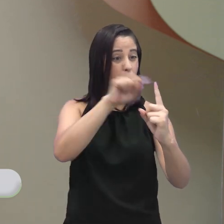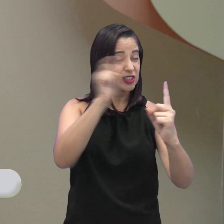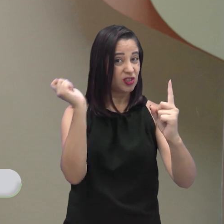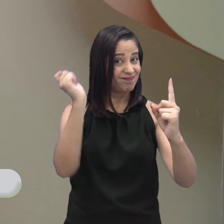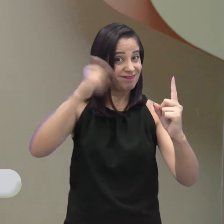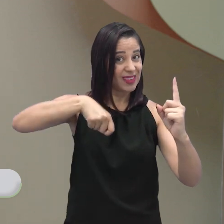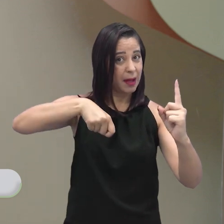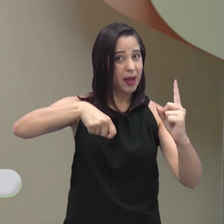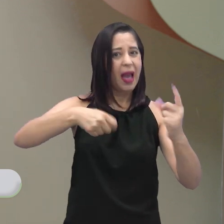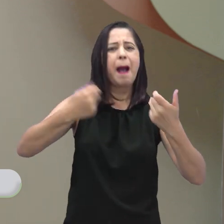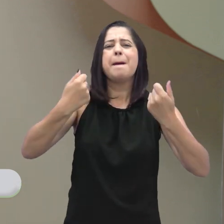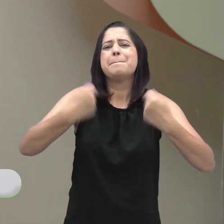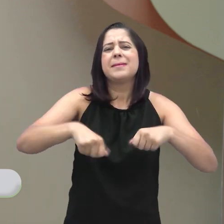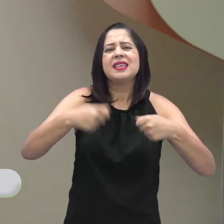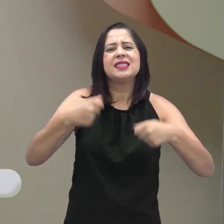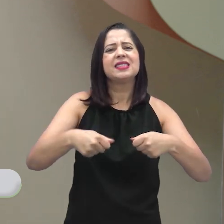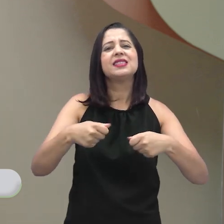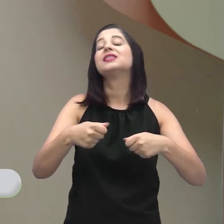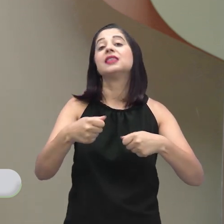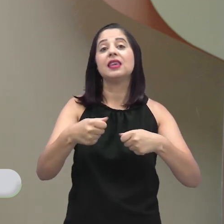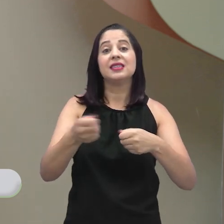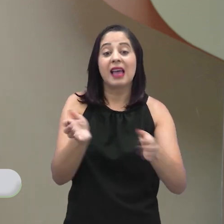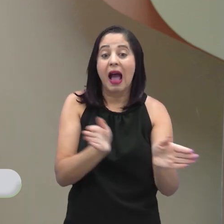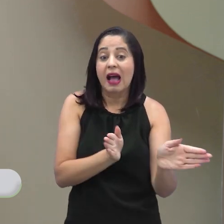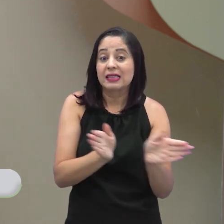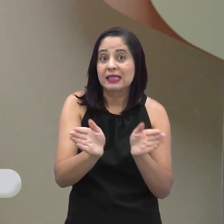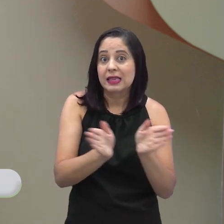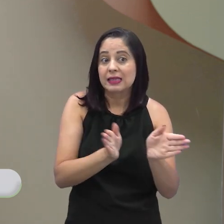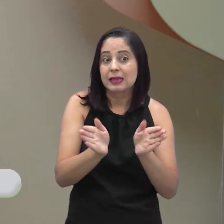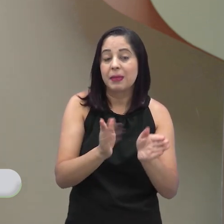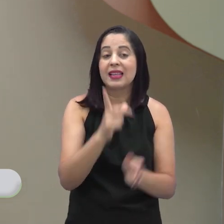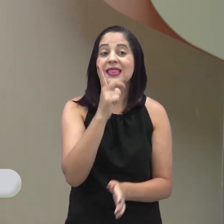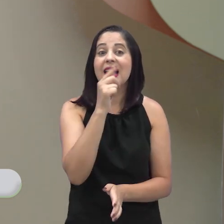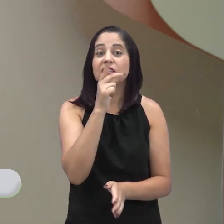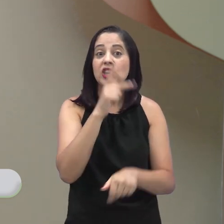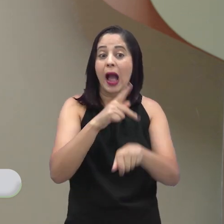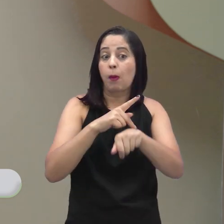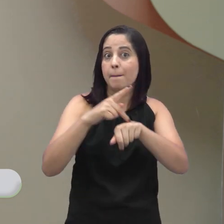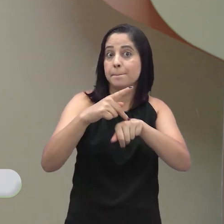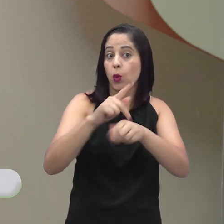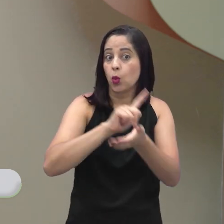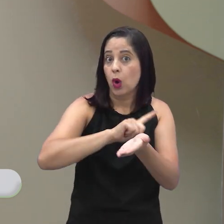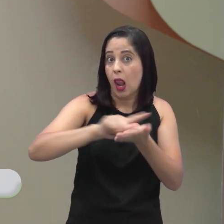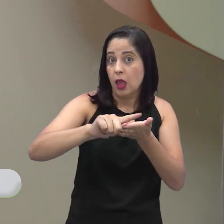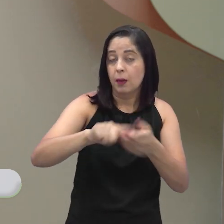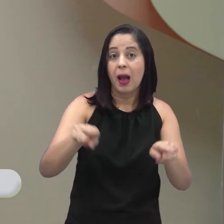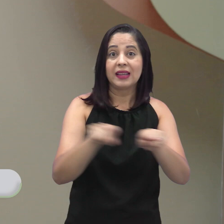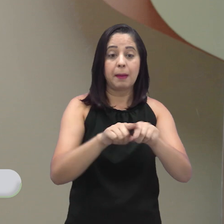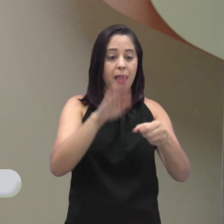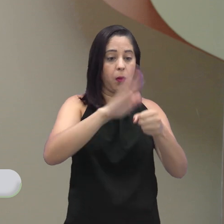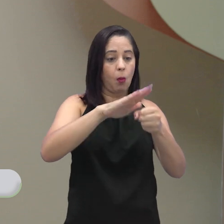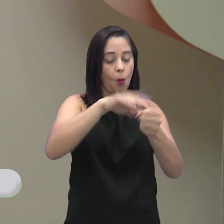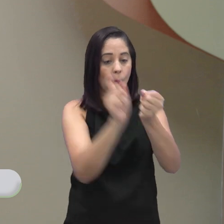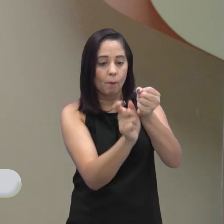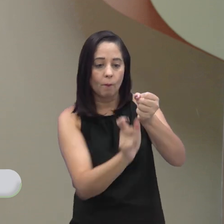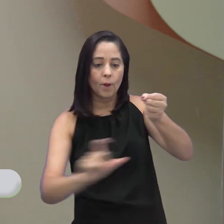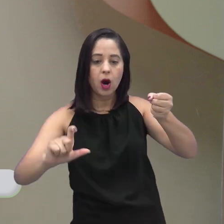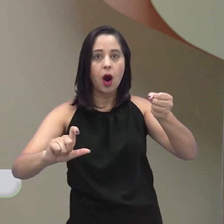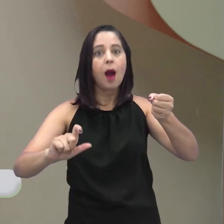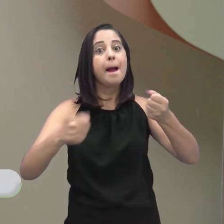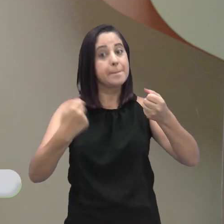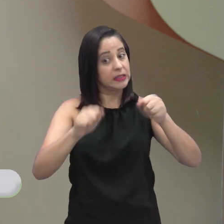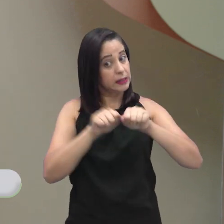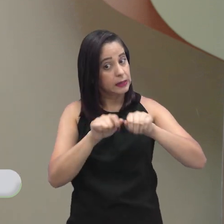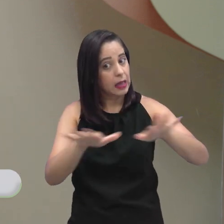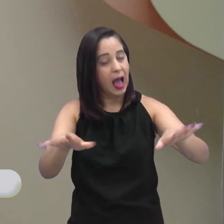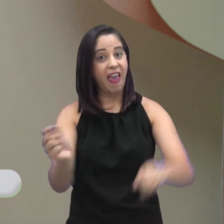preciso melhorar, por exemplo, o acesso à água potável e saneamento básico, além de aumentar a disponibilidade de